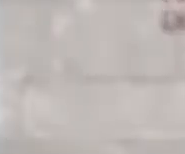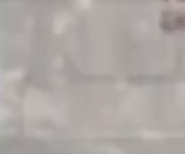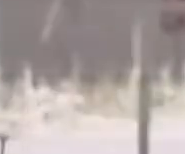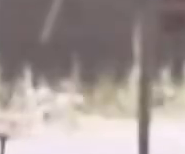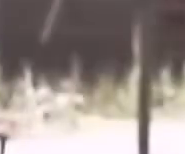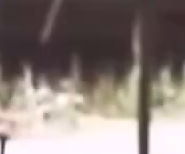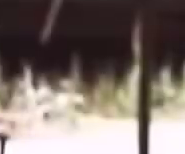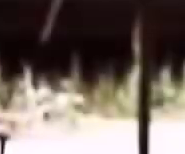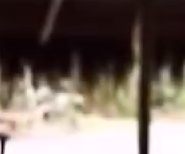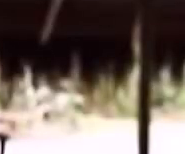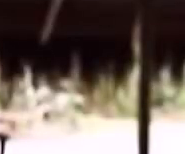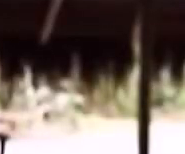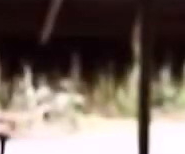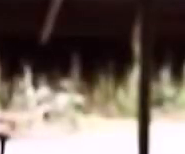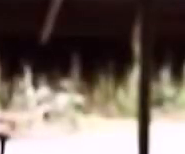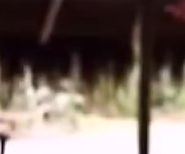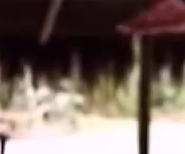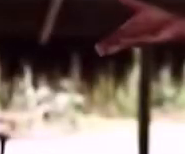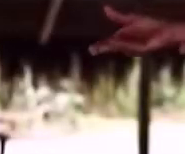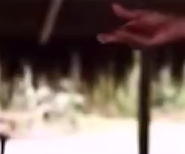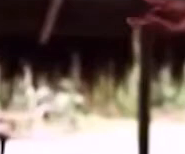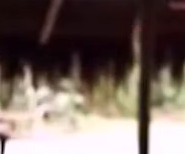E aí